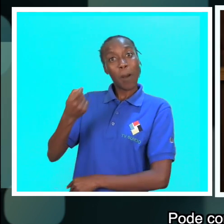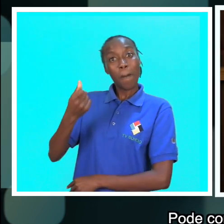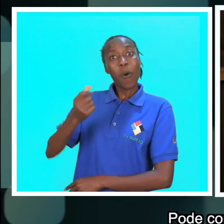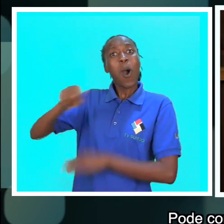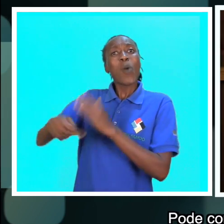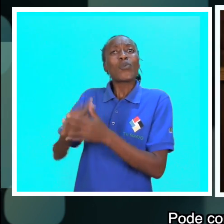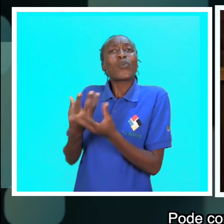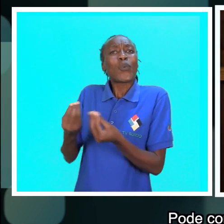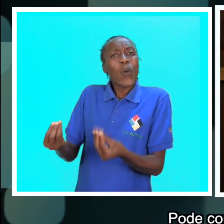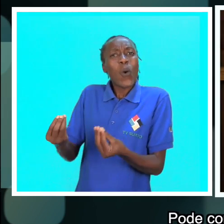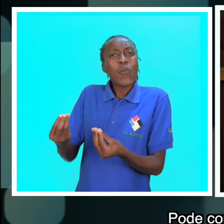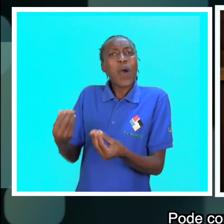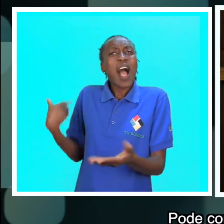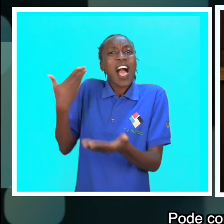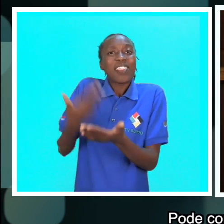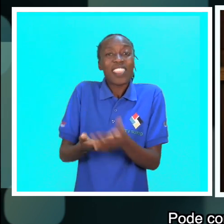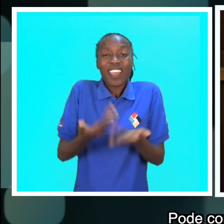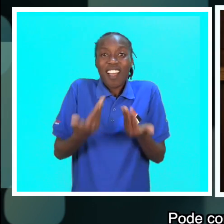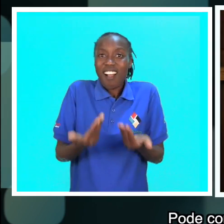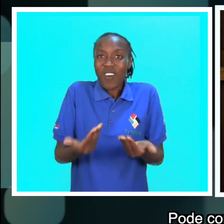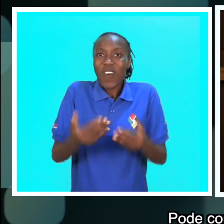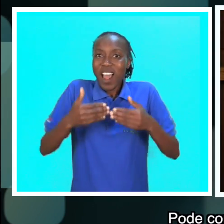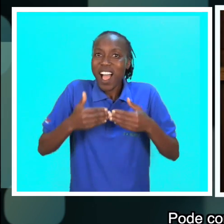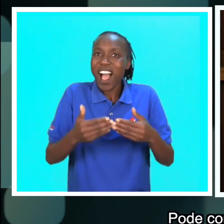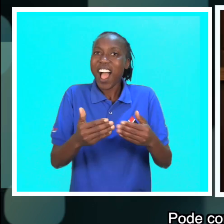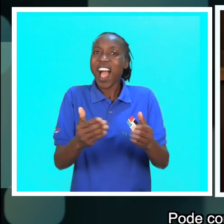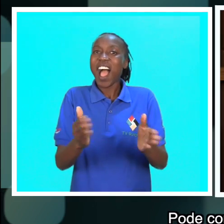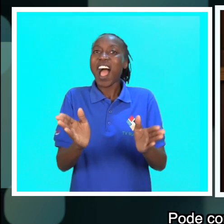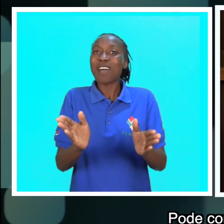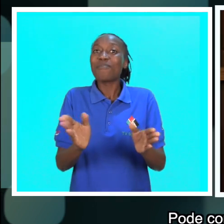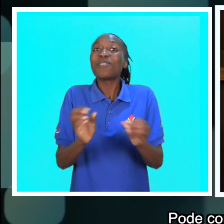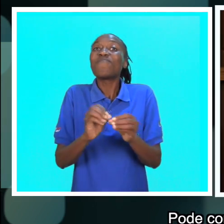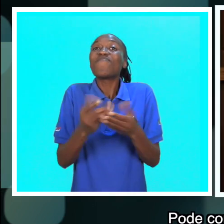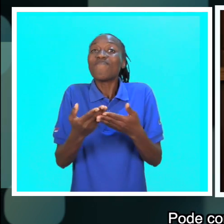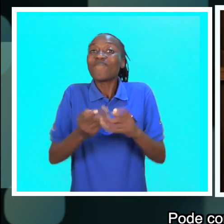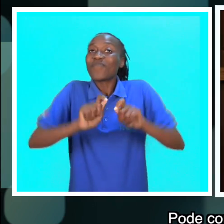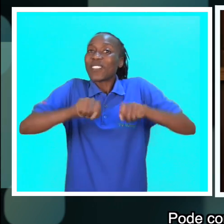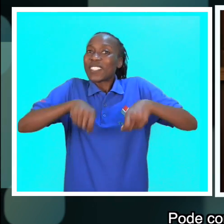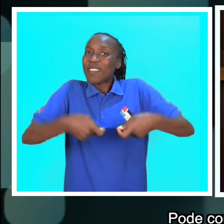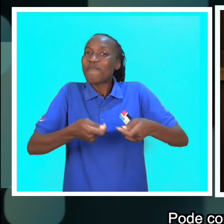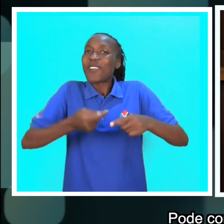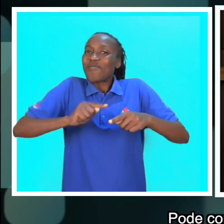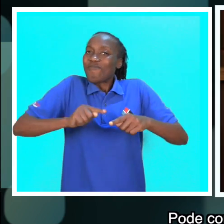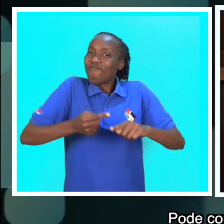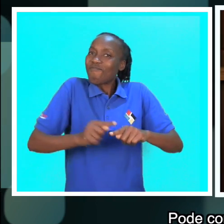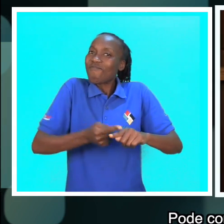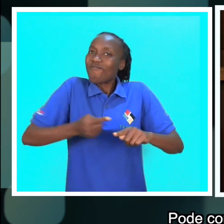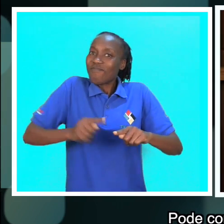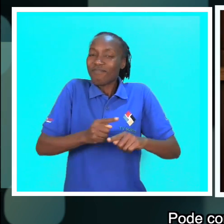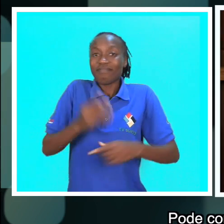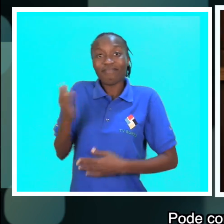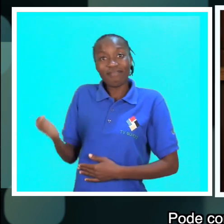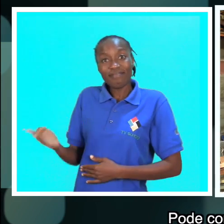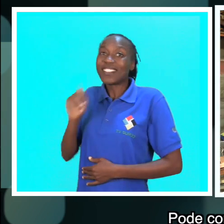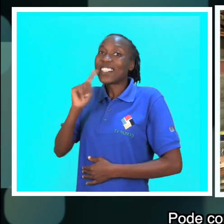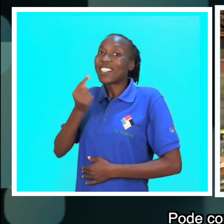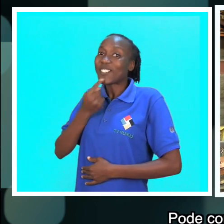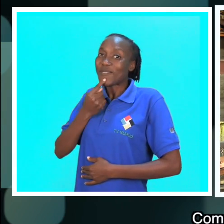como que aconteceu para chegar até o ponto de abrir essa, um pequeno estabelecimento de